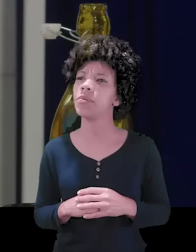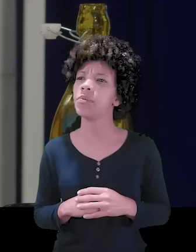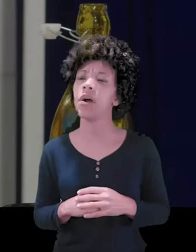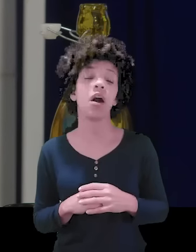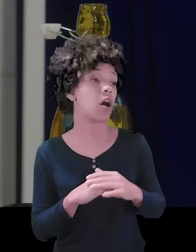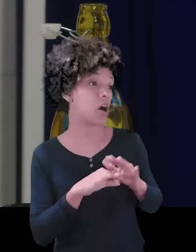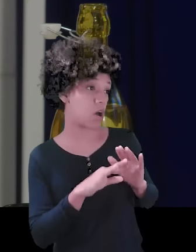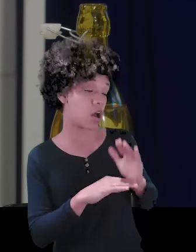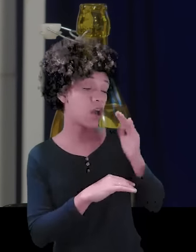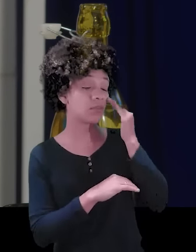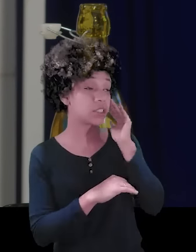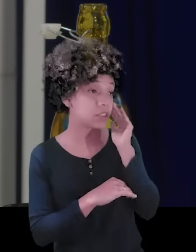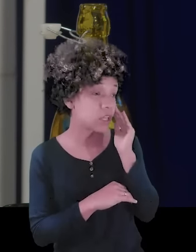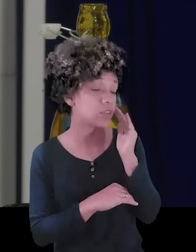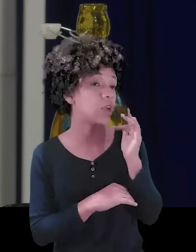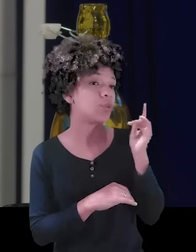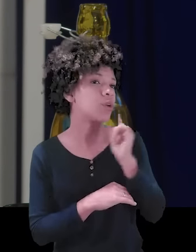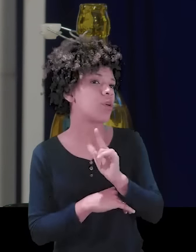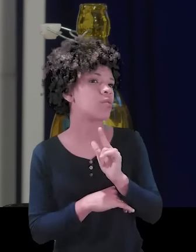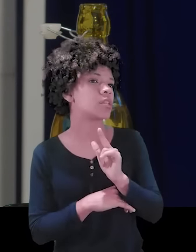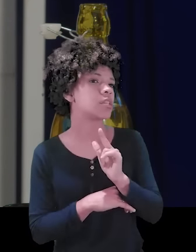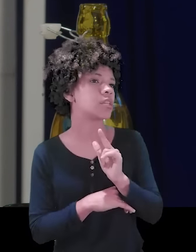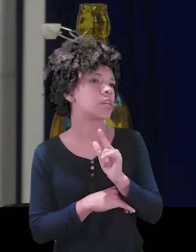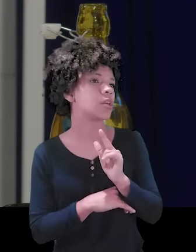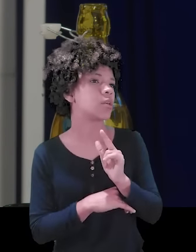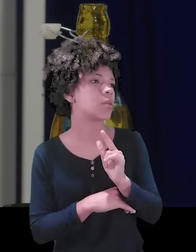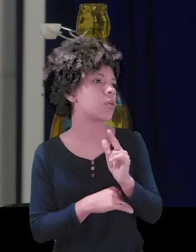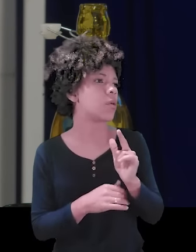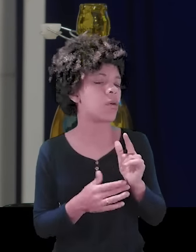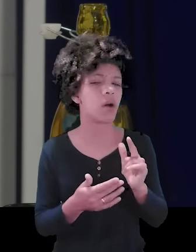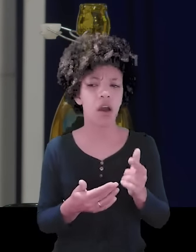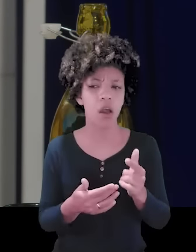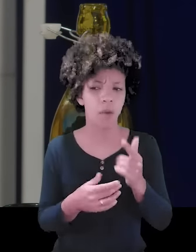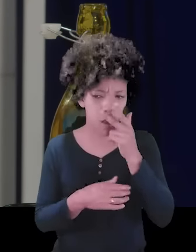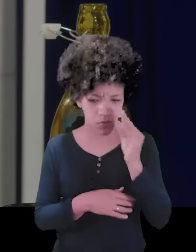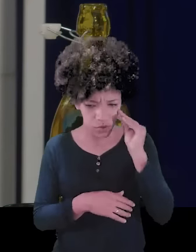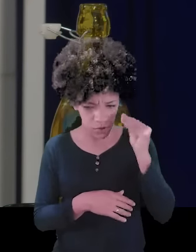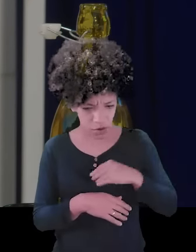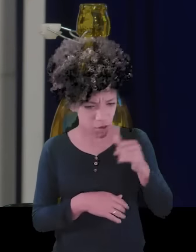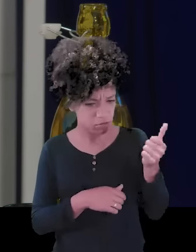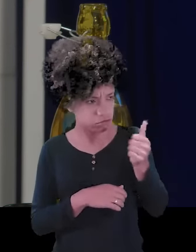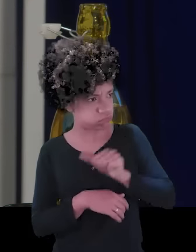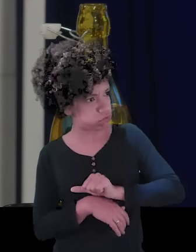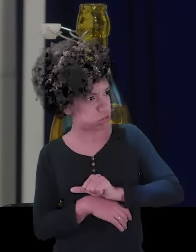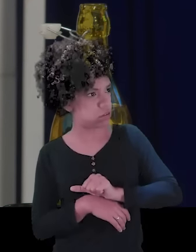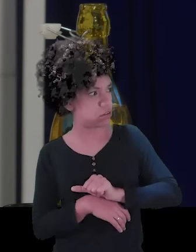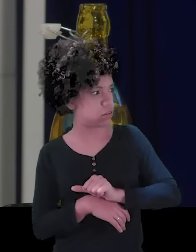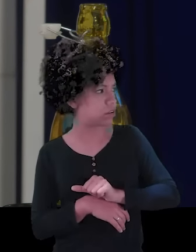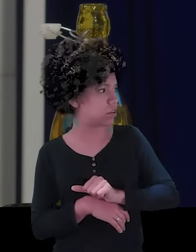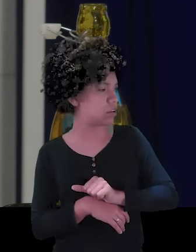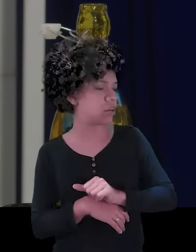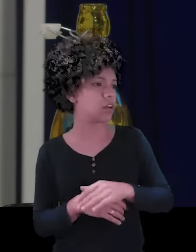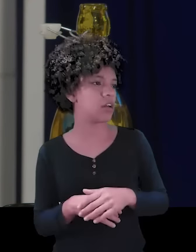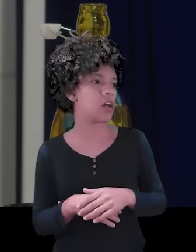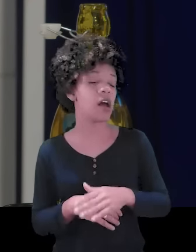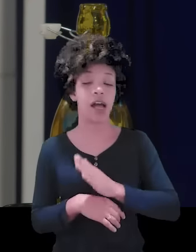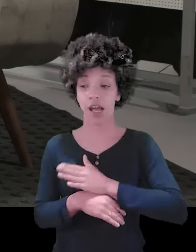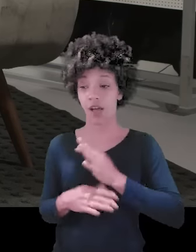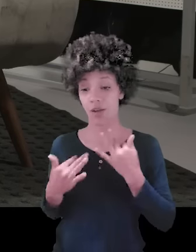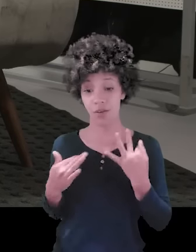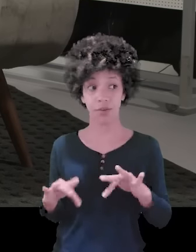se ela fosse eu não entendo não consigo pegar na tua mão para o que eu acho que eu sou inferior porque o